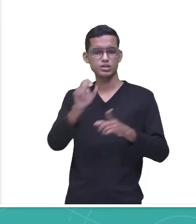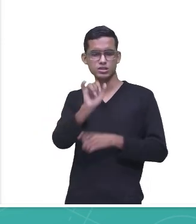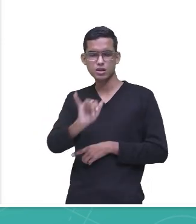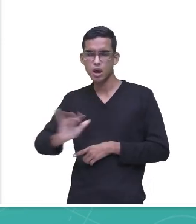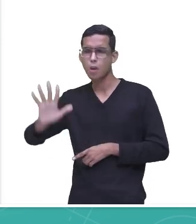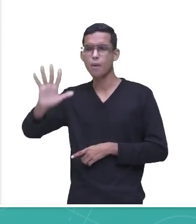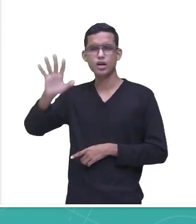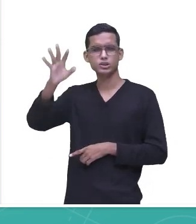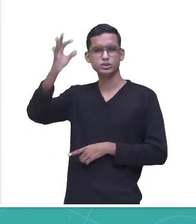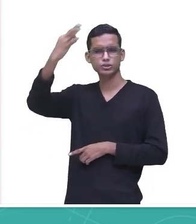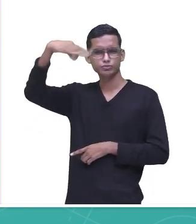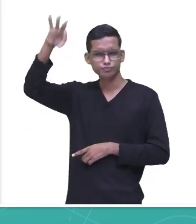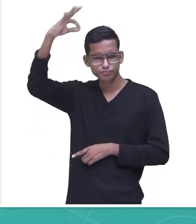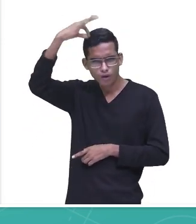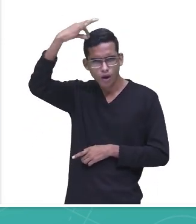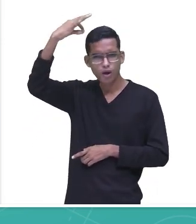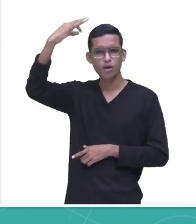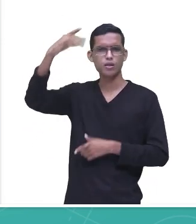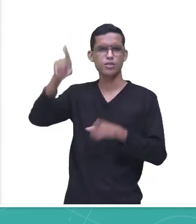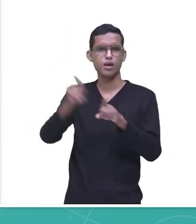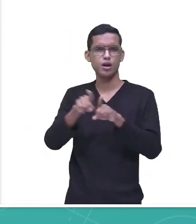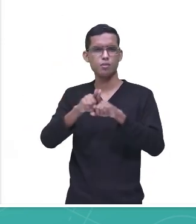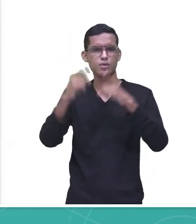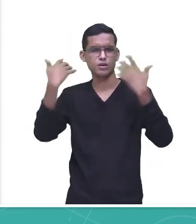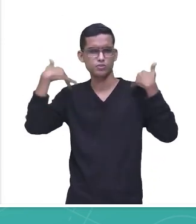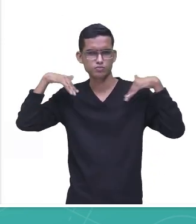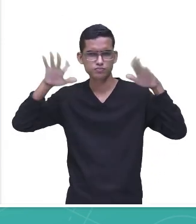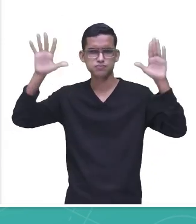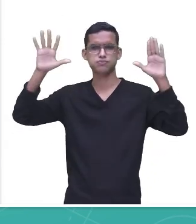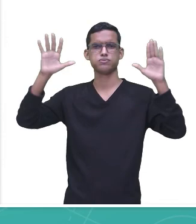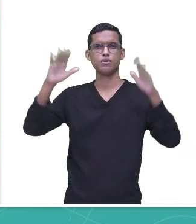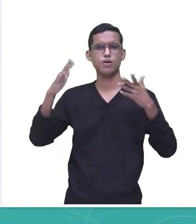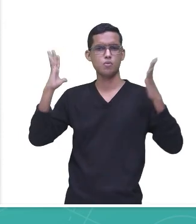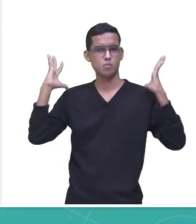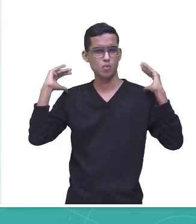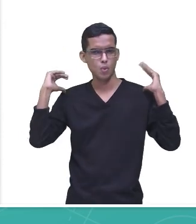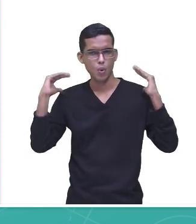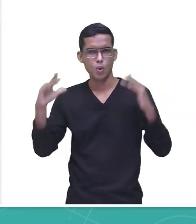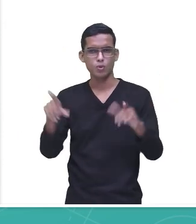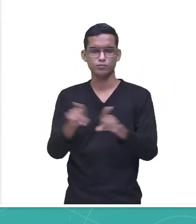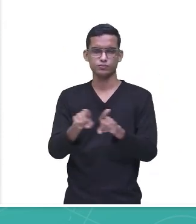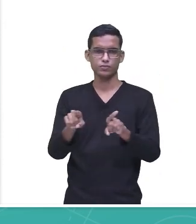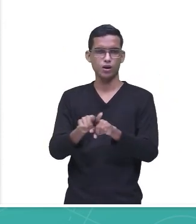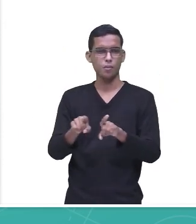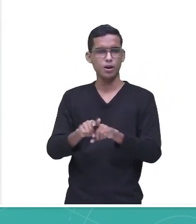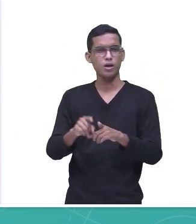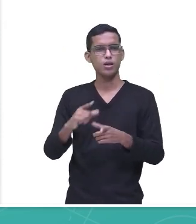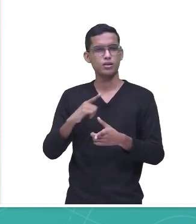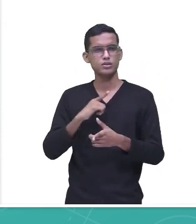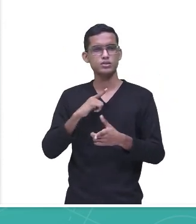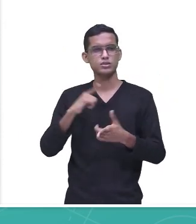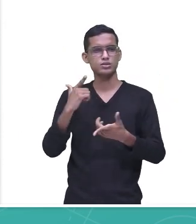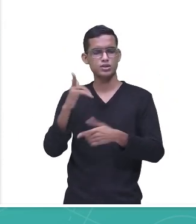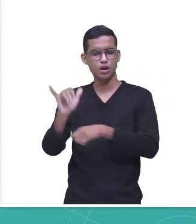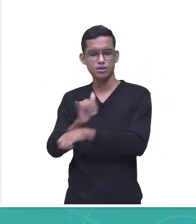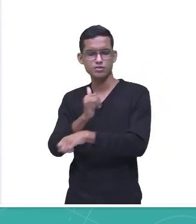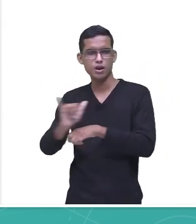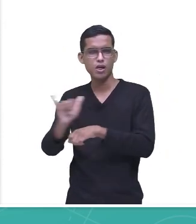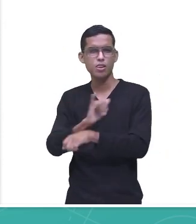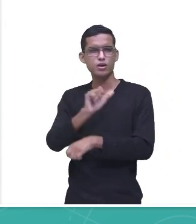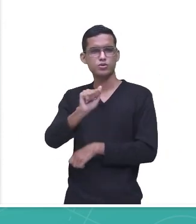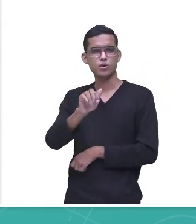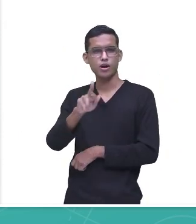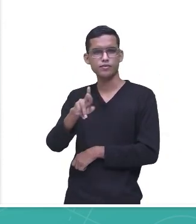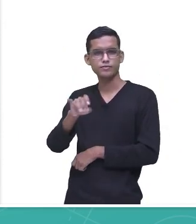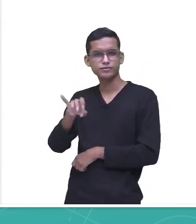de anjos. Ela era utilizada a técnica do afresco, né, em mural, onde eram produzidos sobre